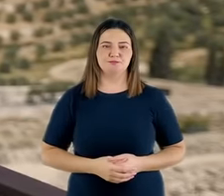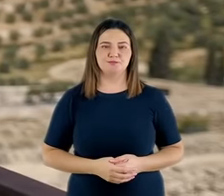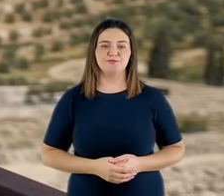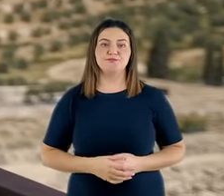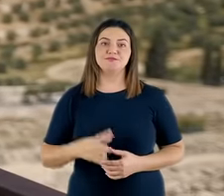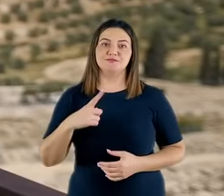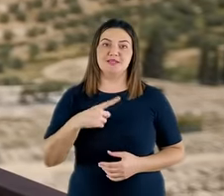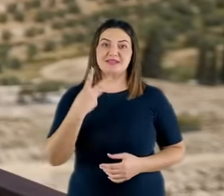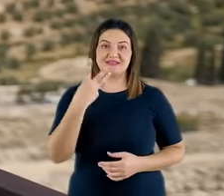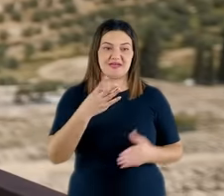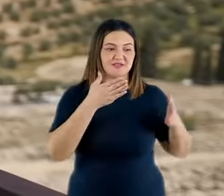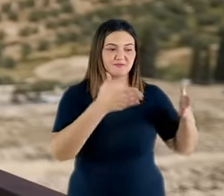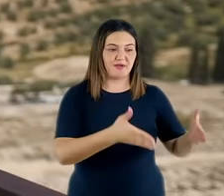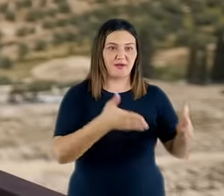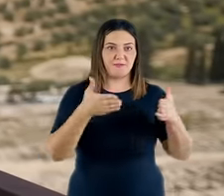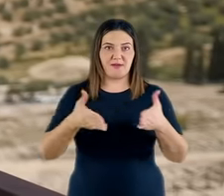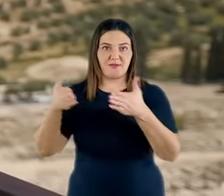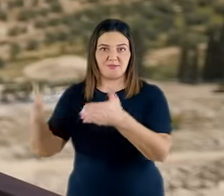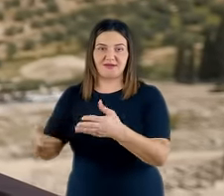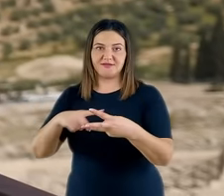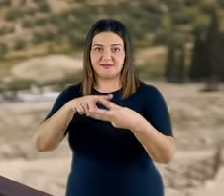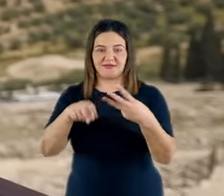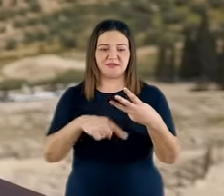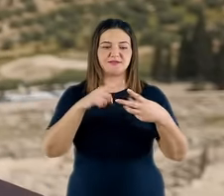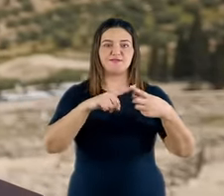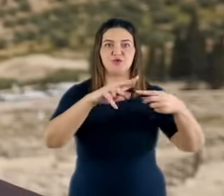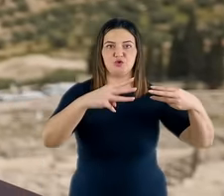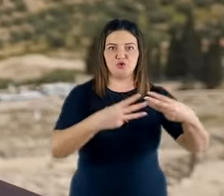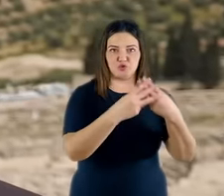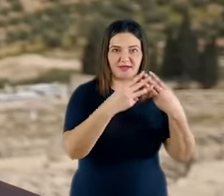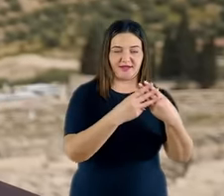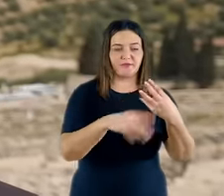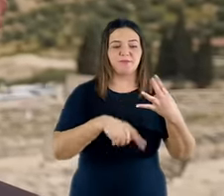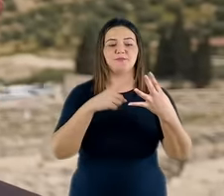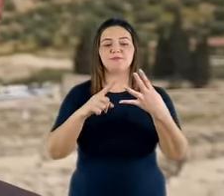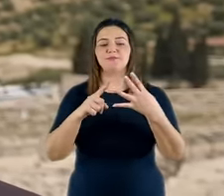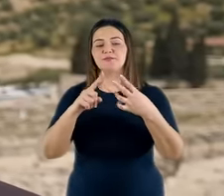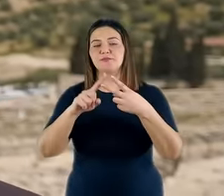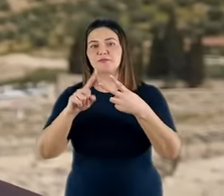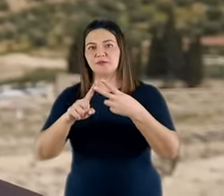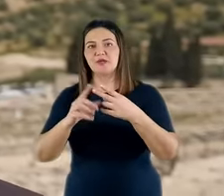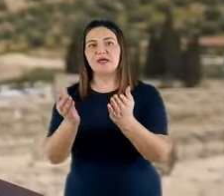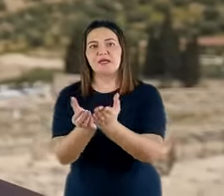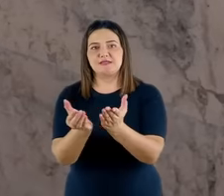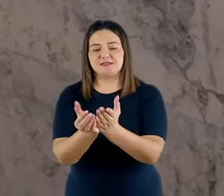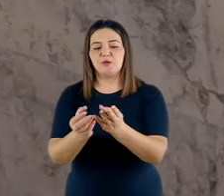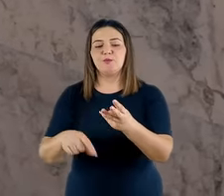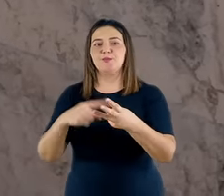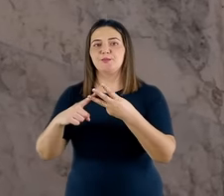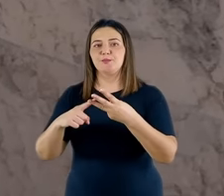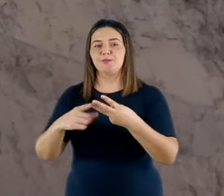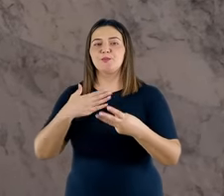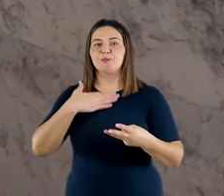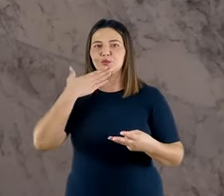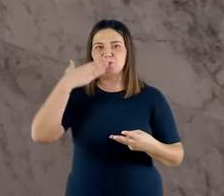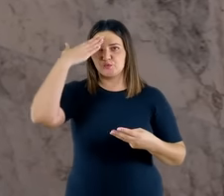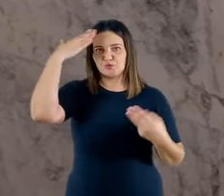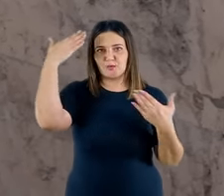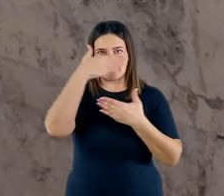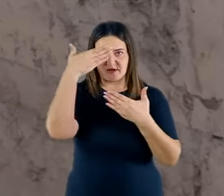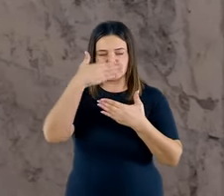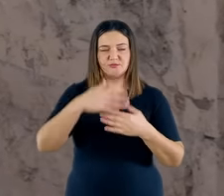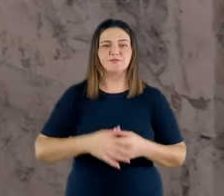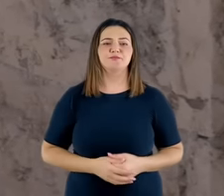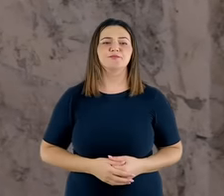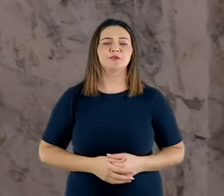vê que tem três cemitérios de religiões monoteístas aqui: judaico, cristão e muçulmano. A pergunta é: por que